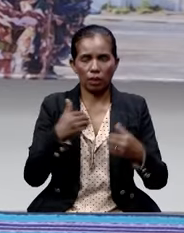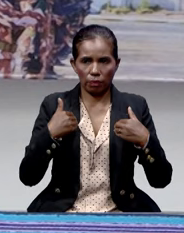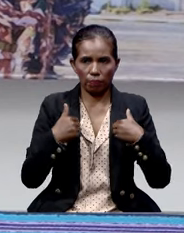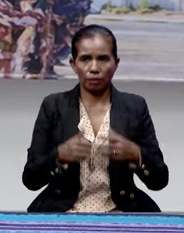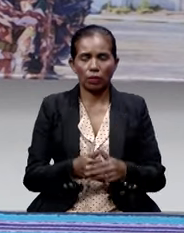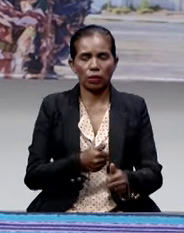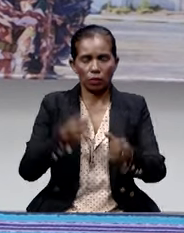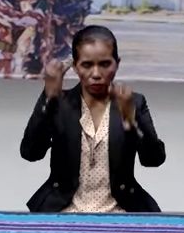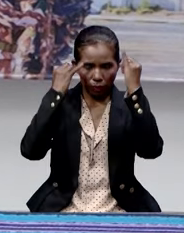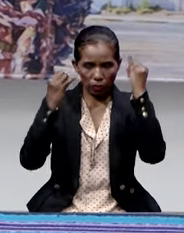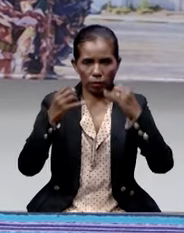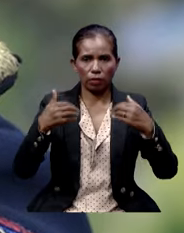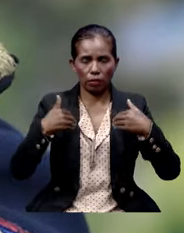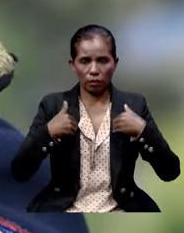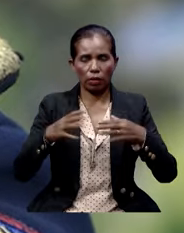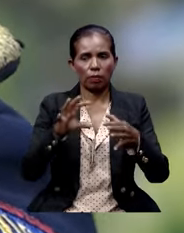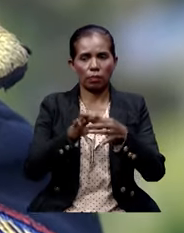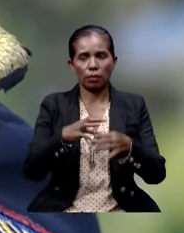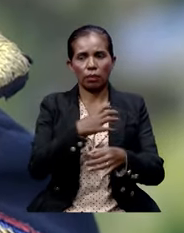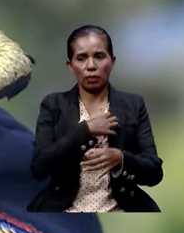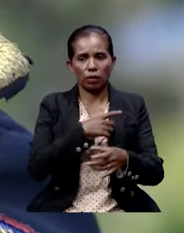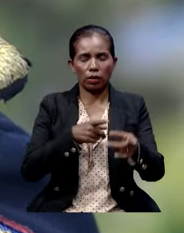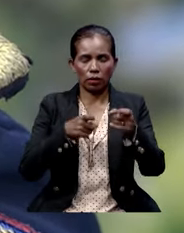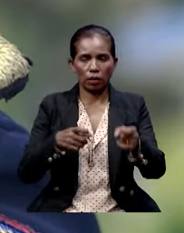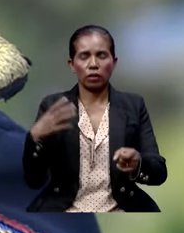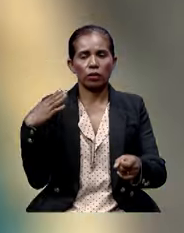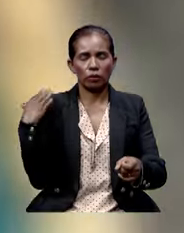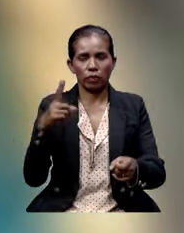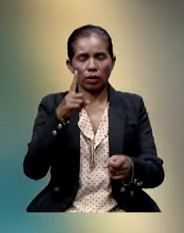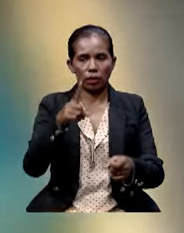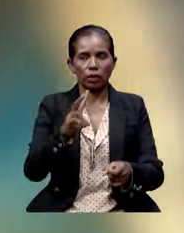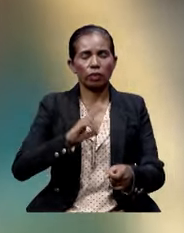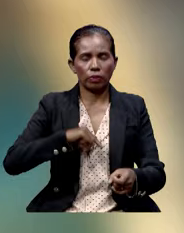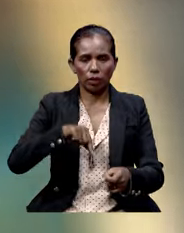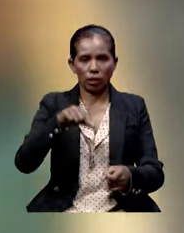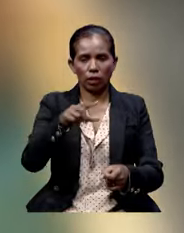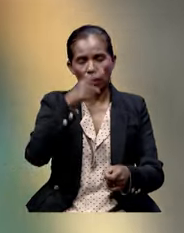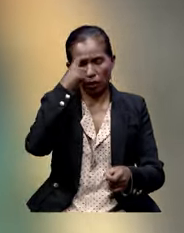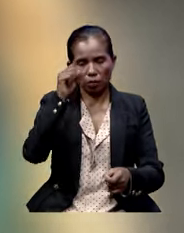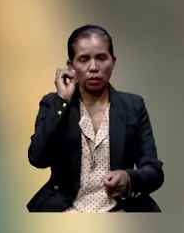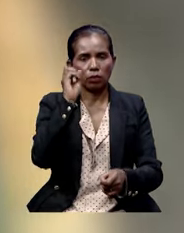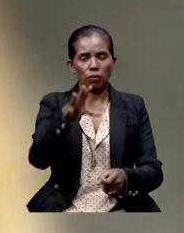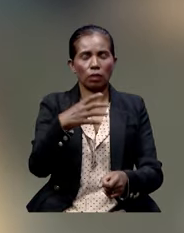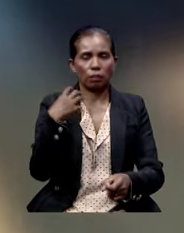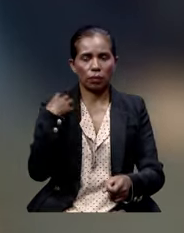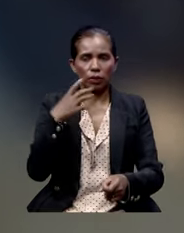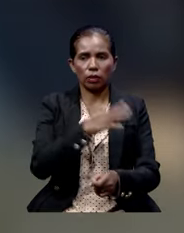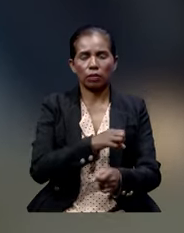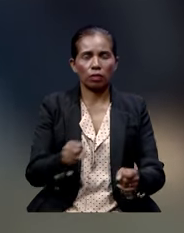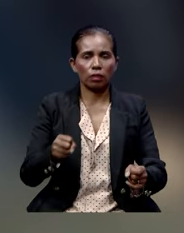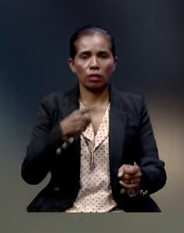Tira informasyon na be iha, membro penitele tiro kanagzo venide iha Vikeke Vila, tamba tuda polisya, pa iha halo